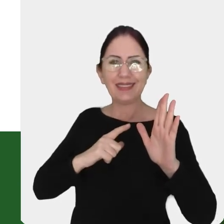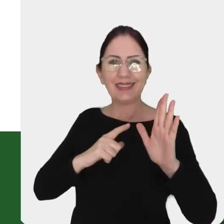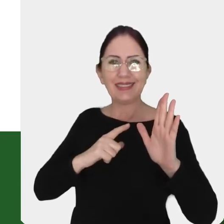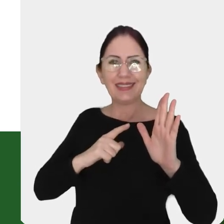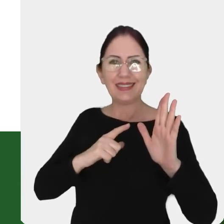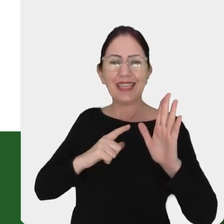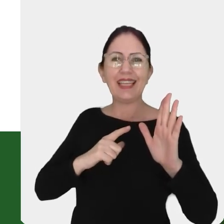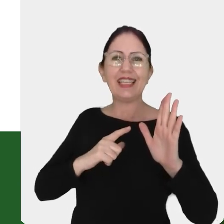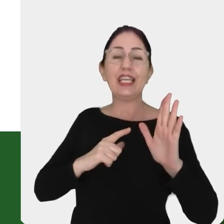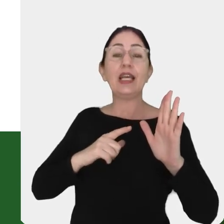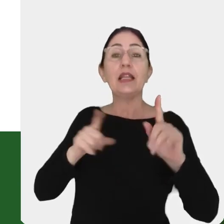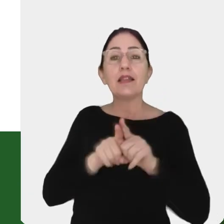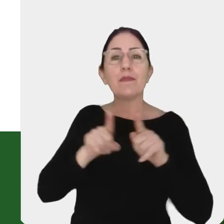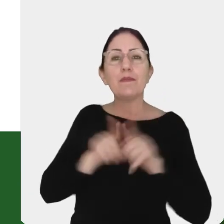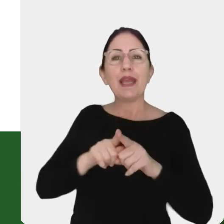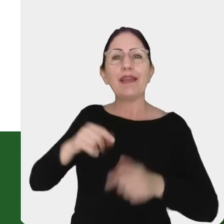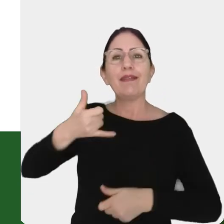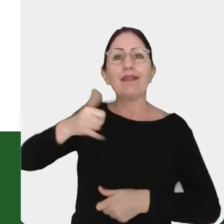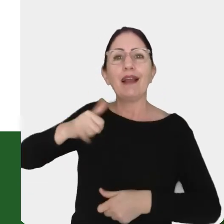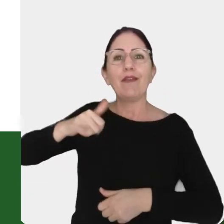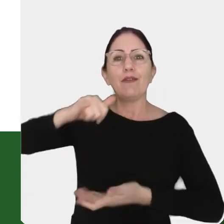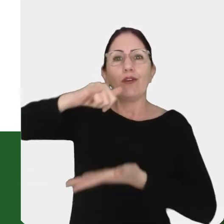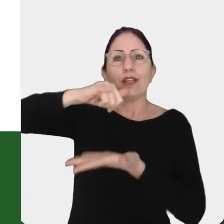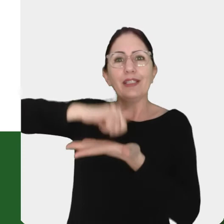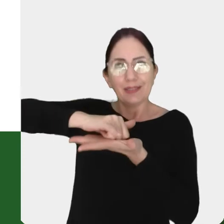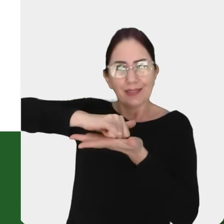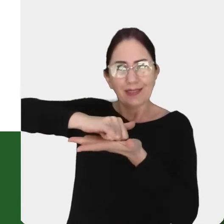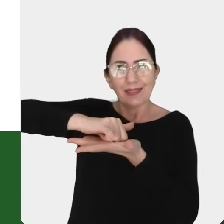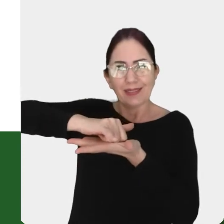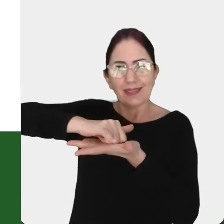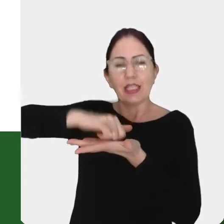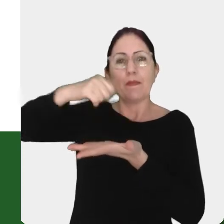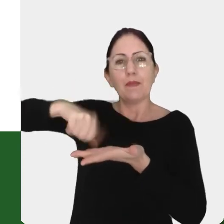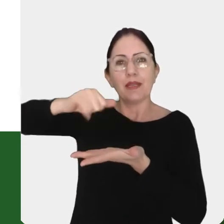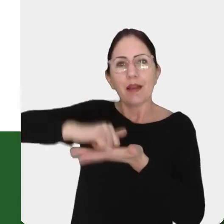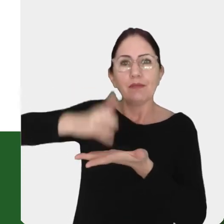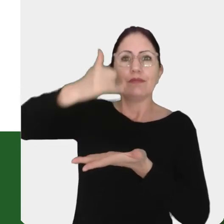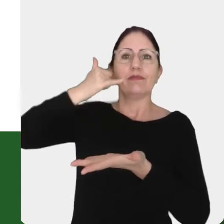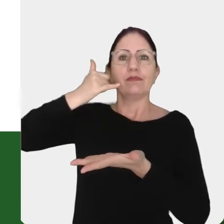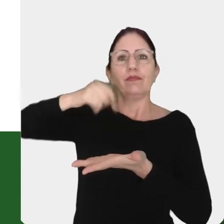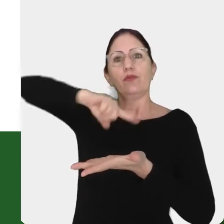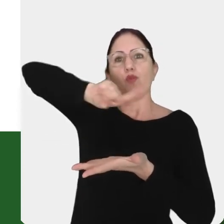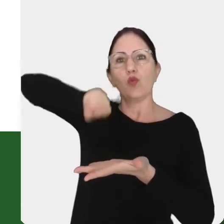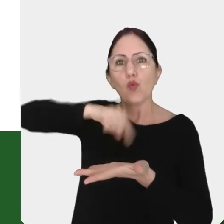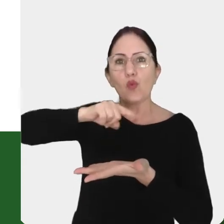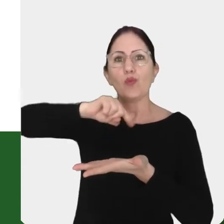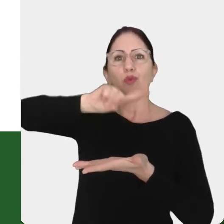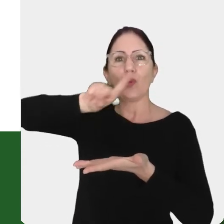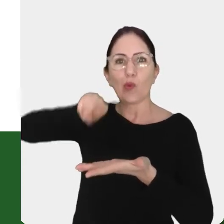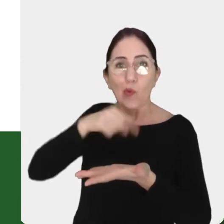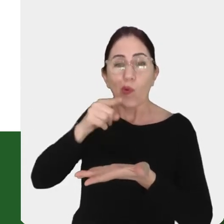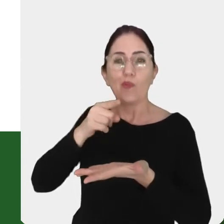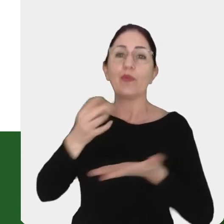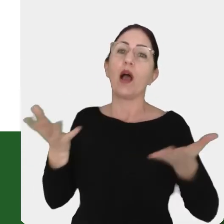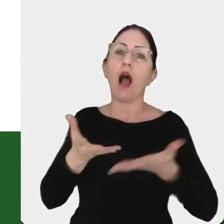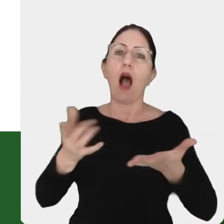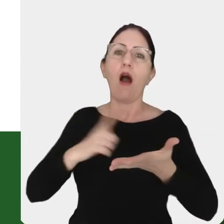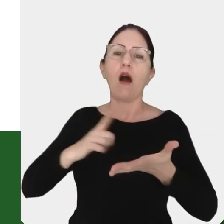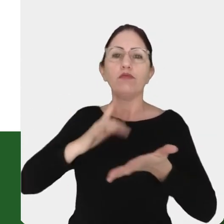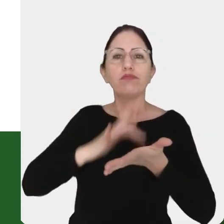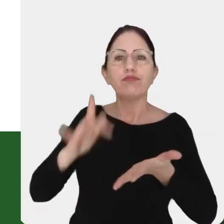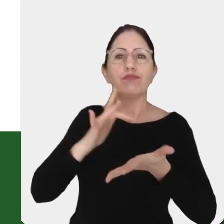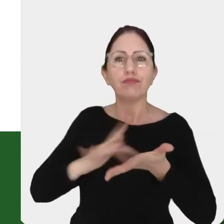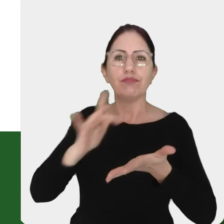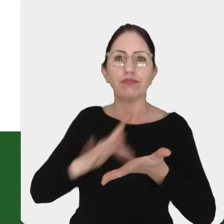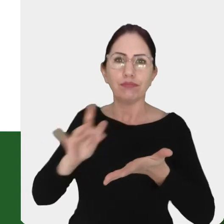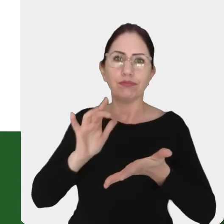botões digitais aqui, no caso do telefone de fio, que a gente chamava. Então, a interface, ela faz a mediação